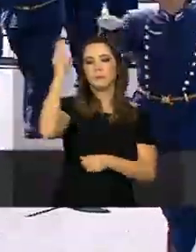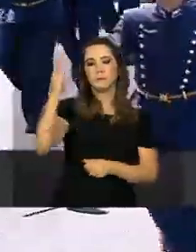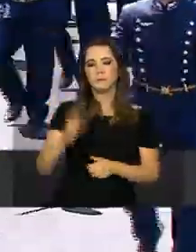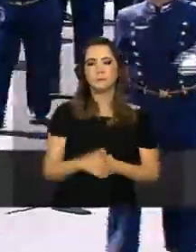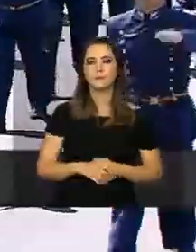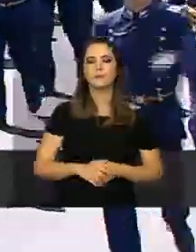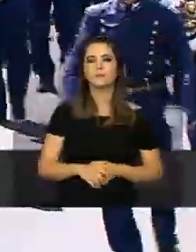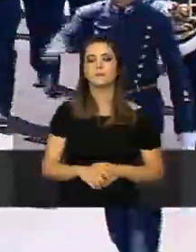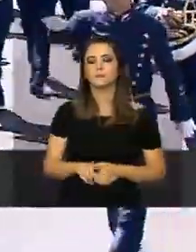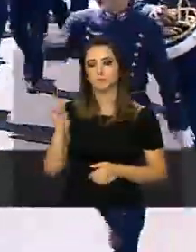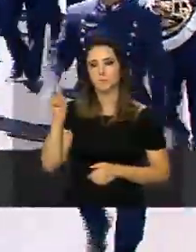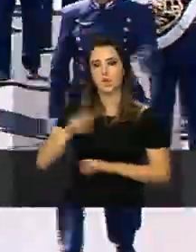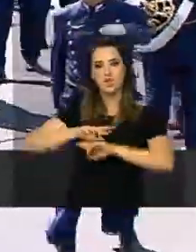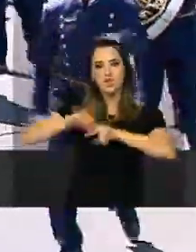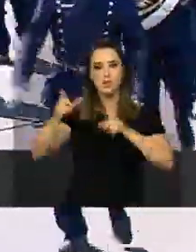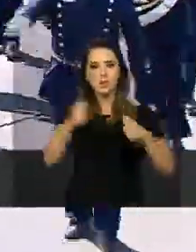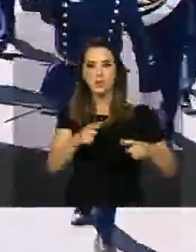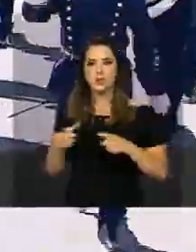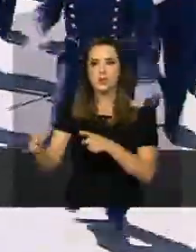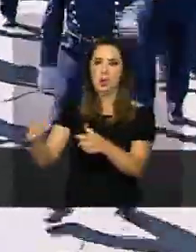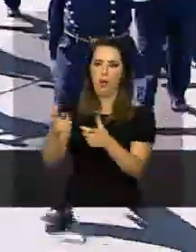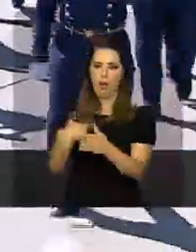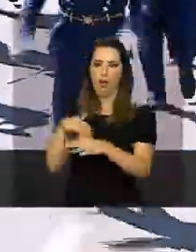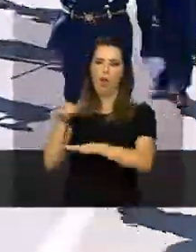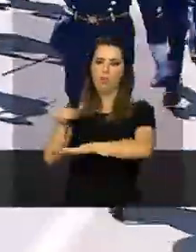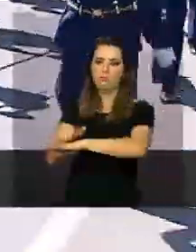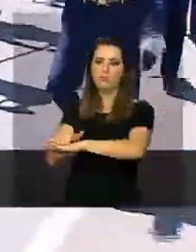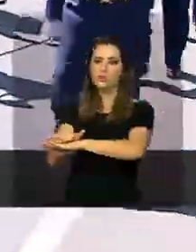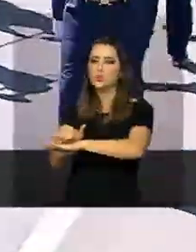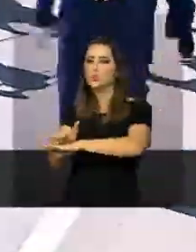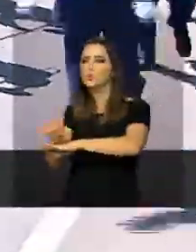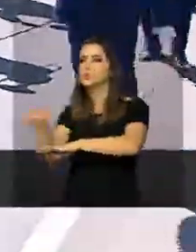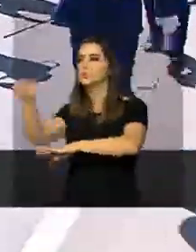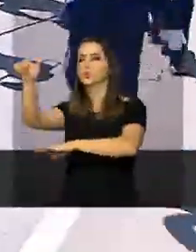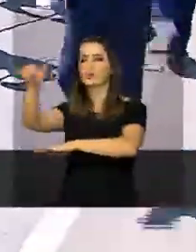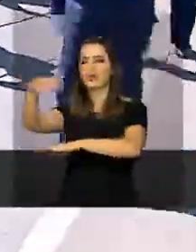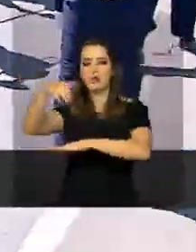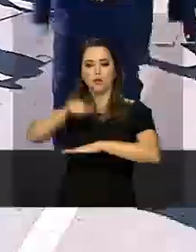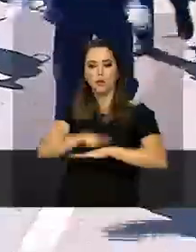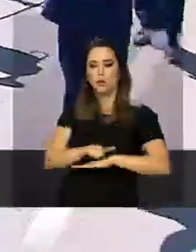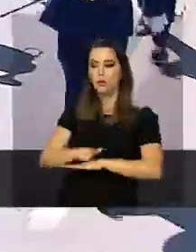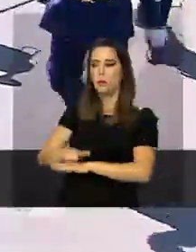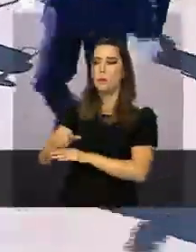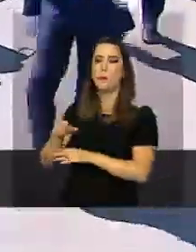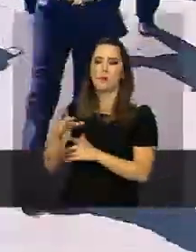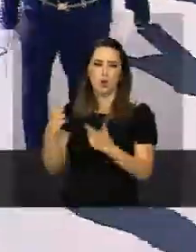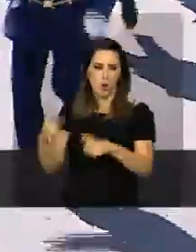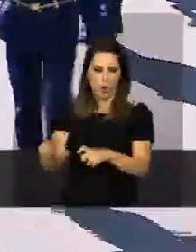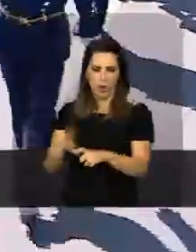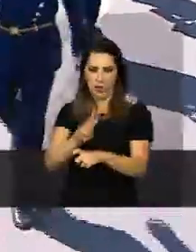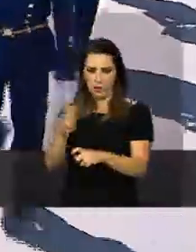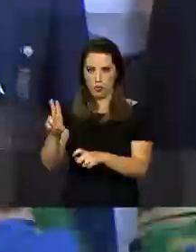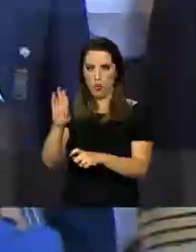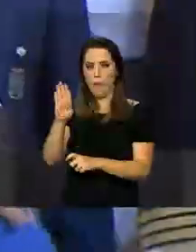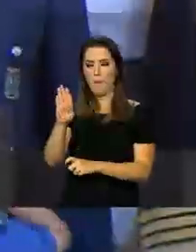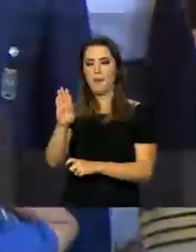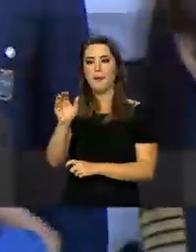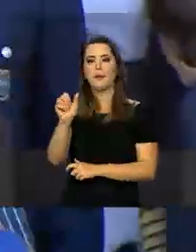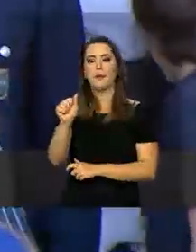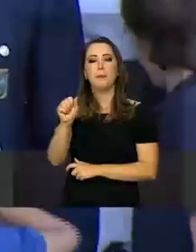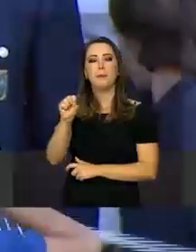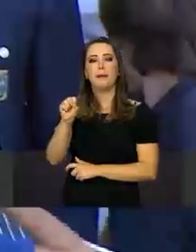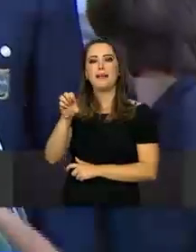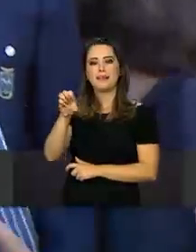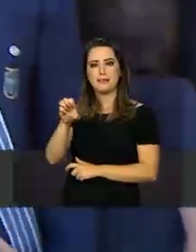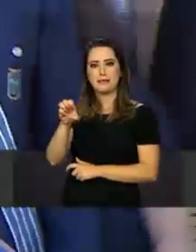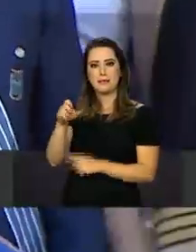São diversas bases ao longo das nossas fronteiras, que são exatamente extensas. Nós temos base em locais estratégicos, né, que